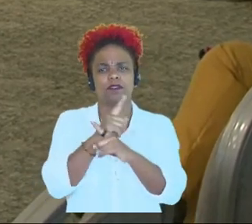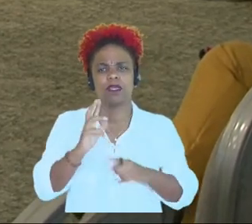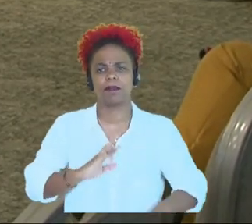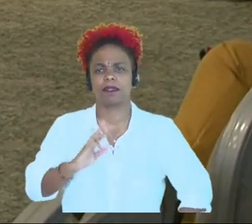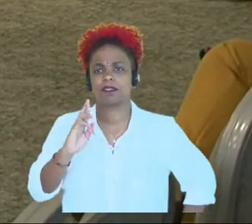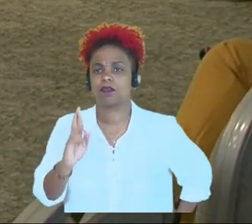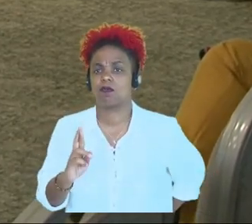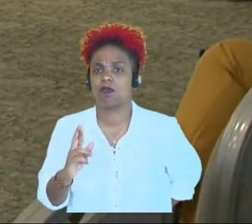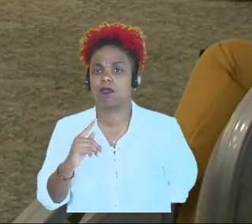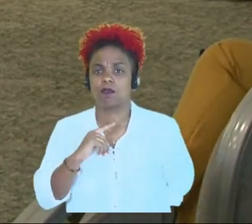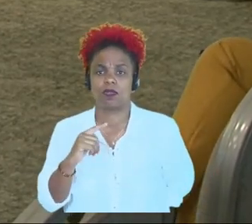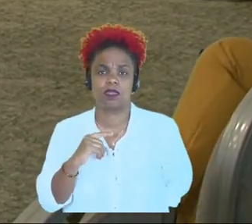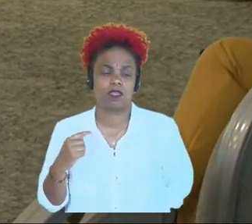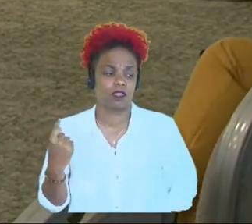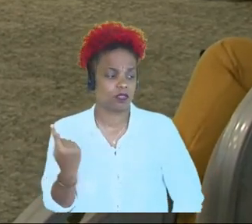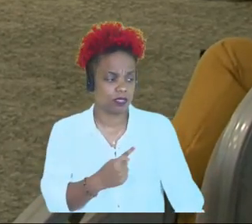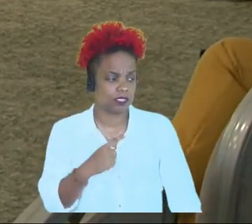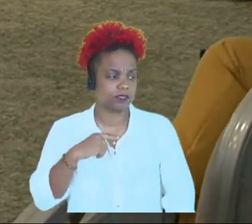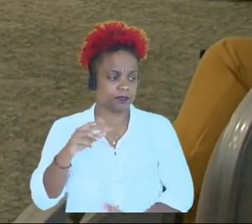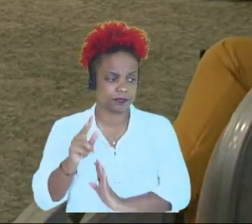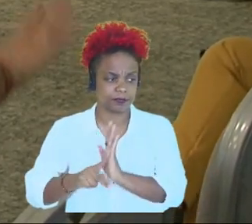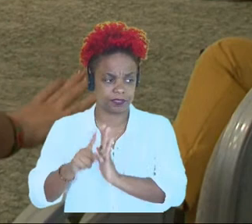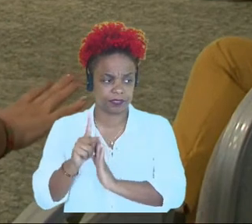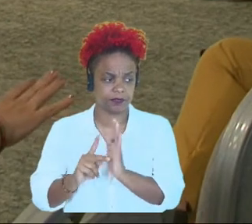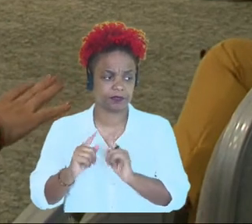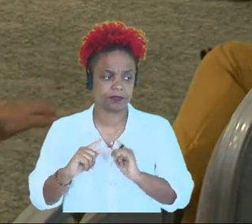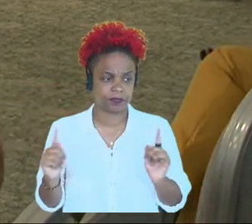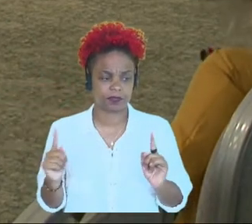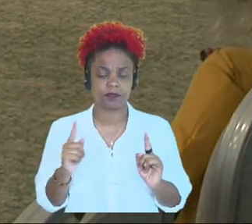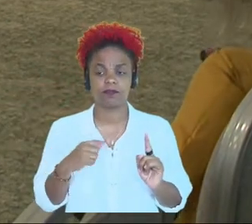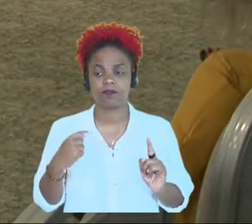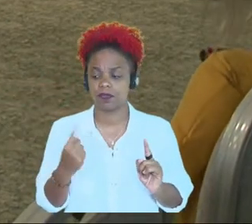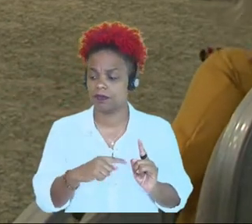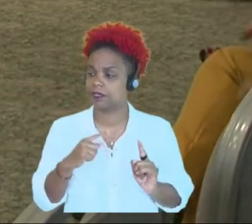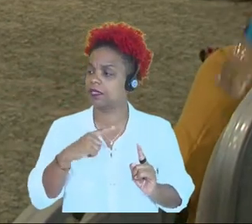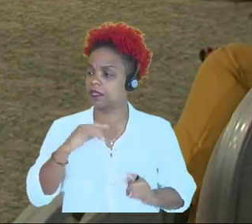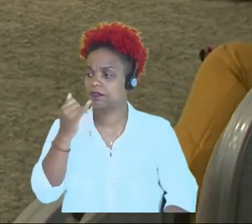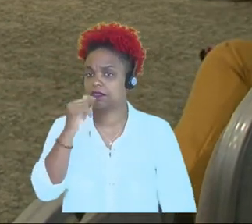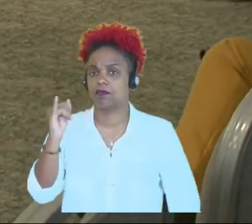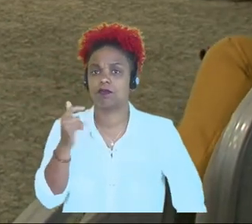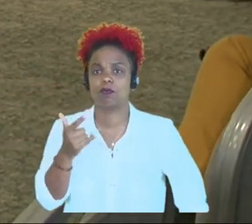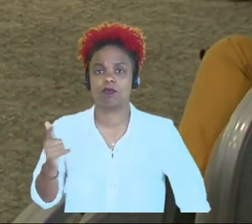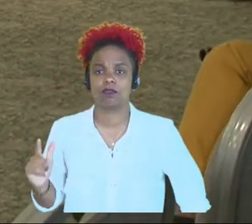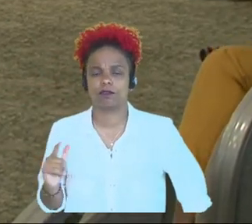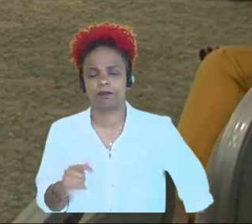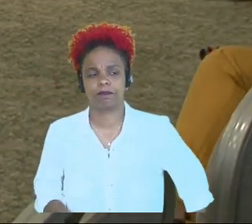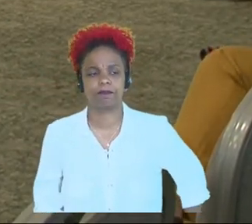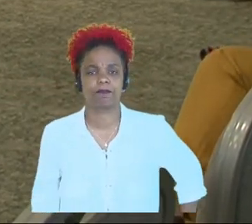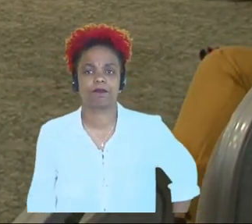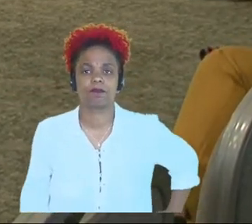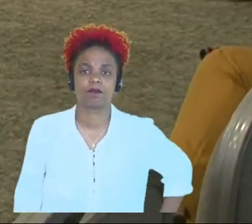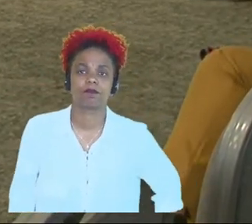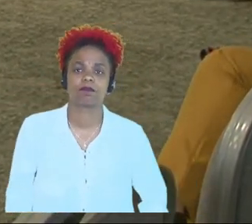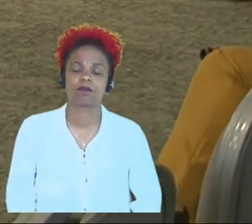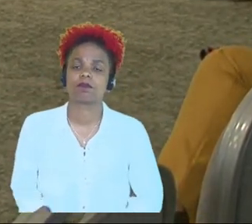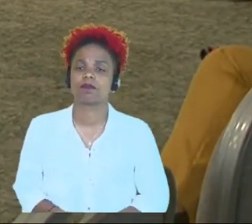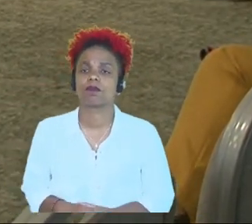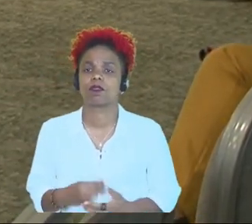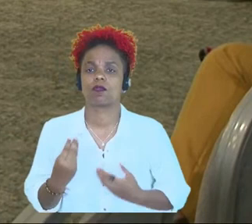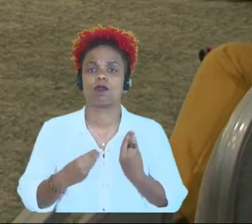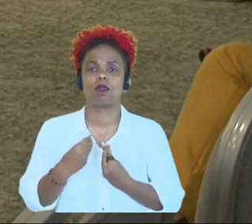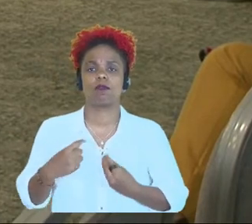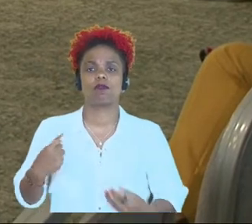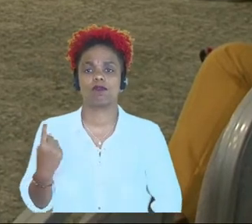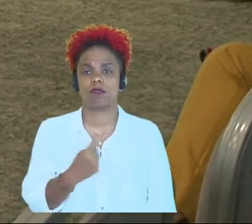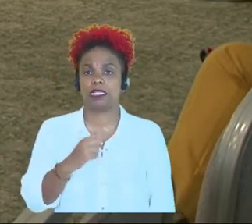porque não estamos identificando um projeto, mas sim apenas evitando outro. Então, onde poderíamos